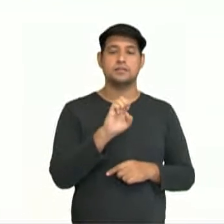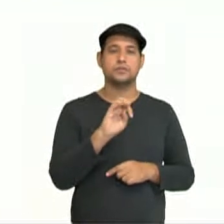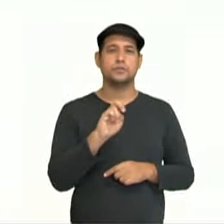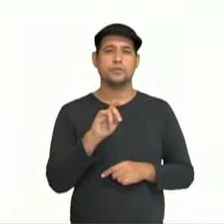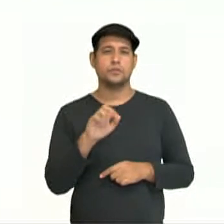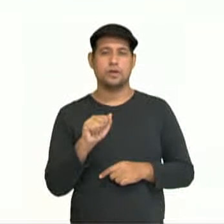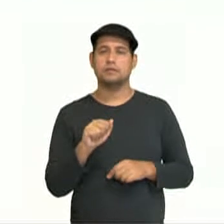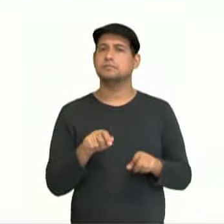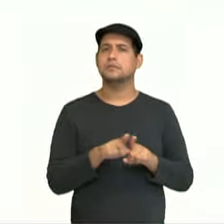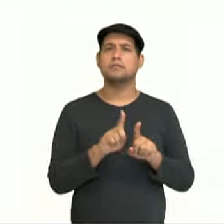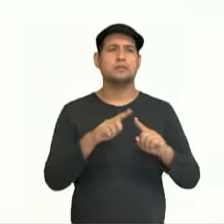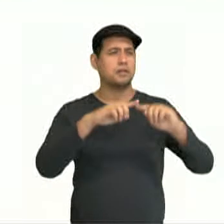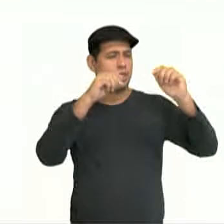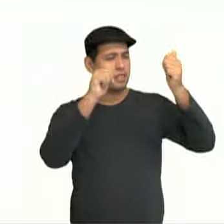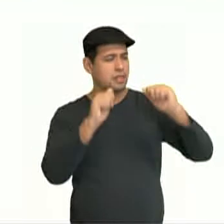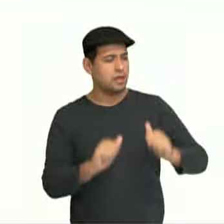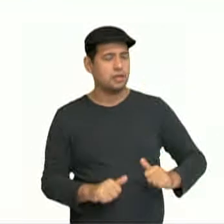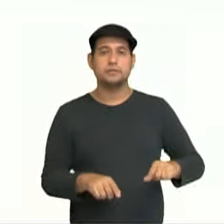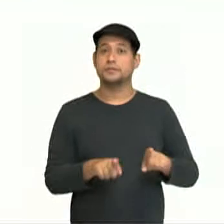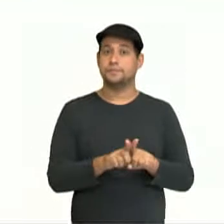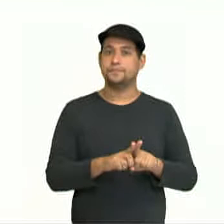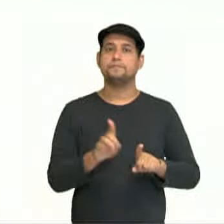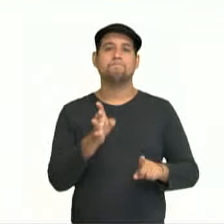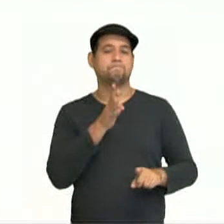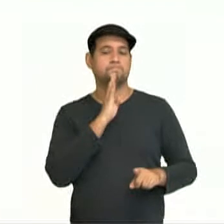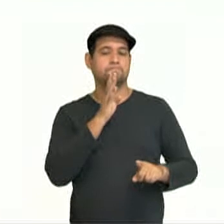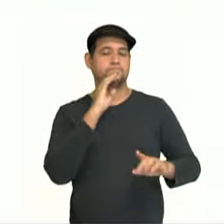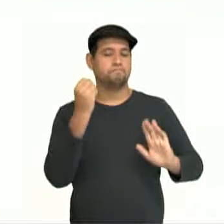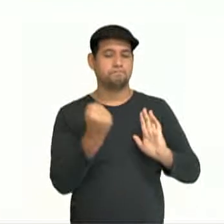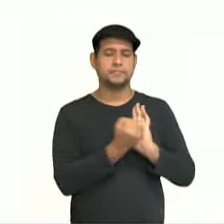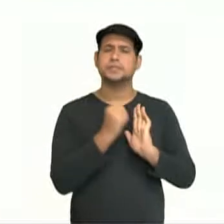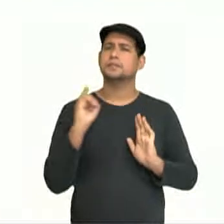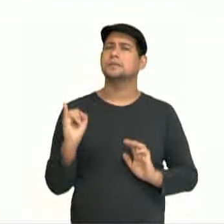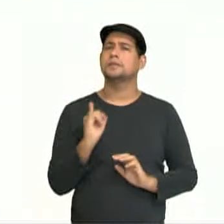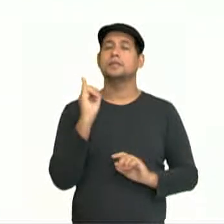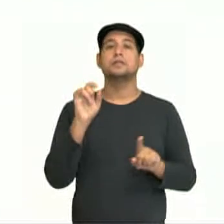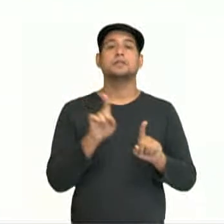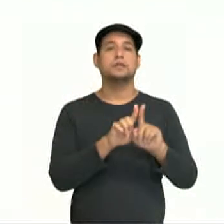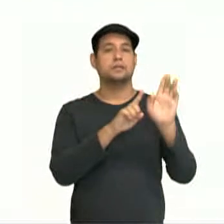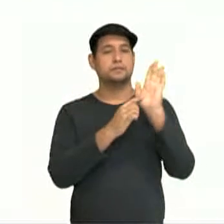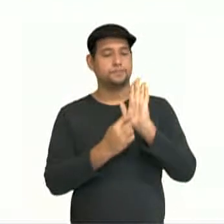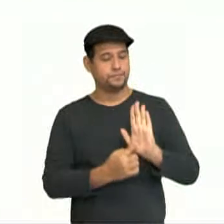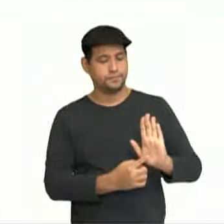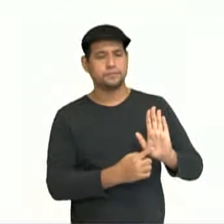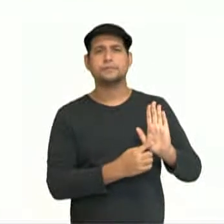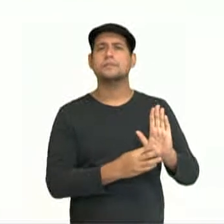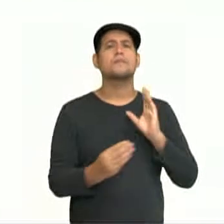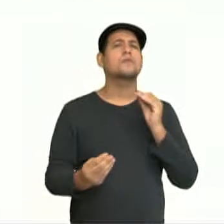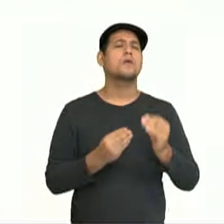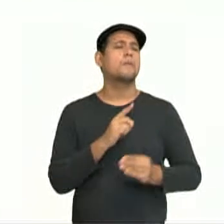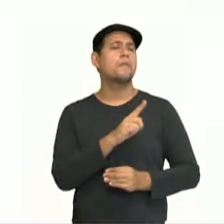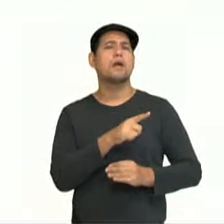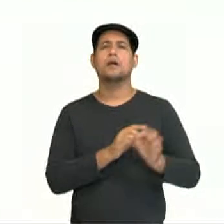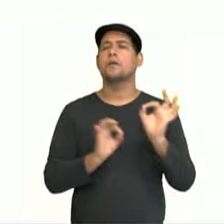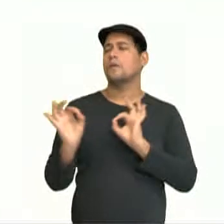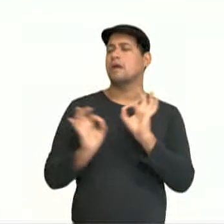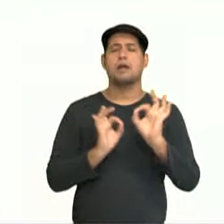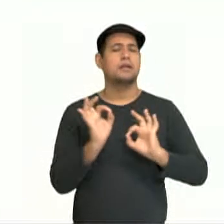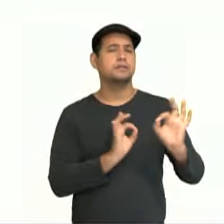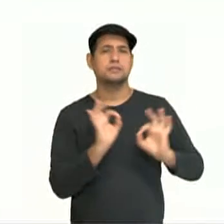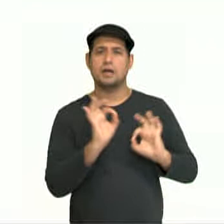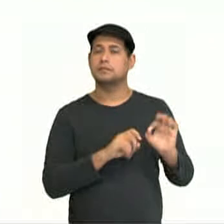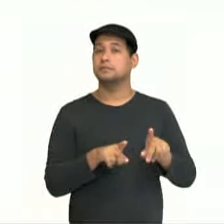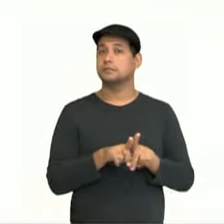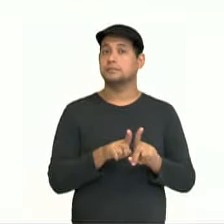quando analisamos a infraestrutura natural, reconhecemos sua importância e destacamos como deve ser organizada,